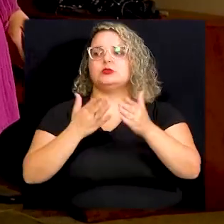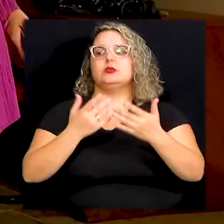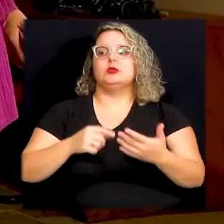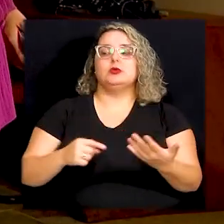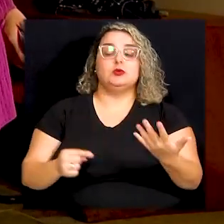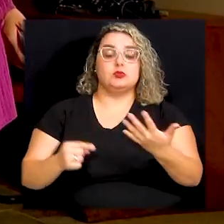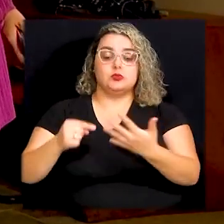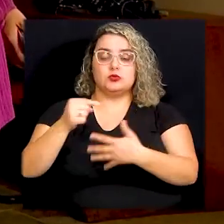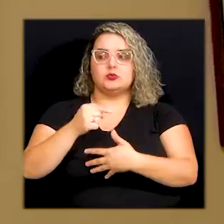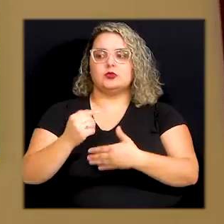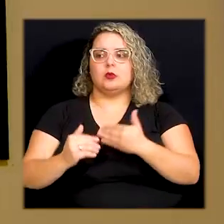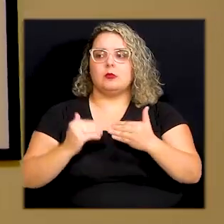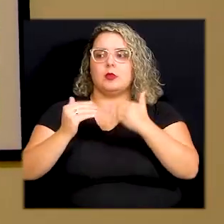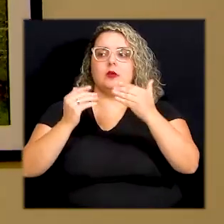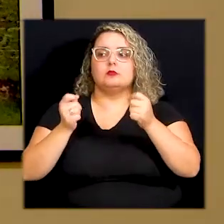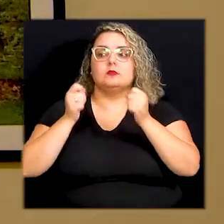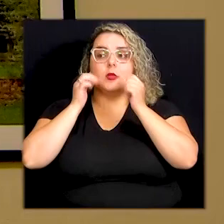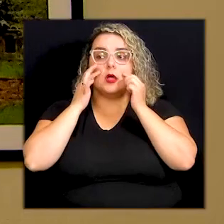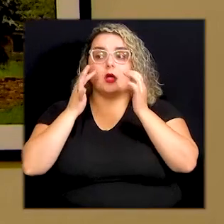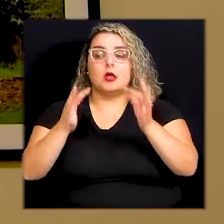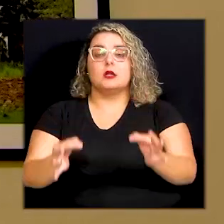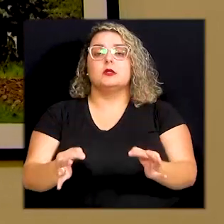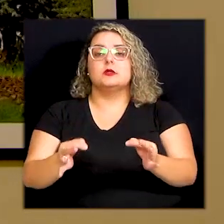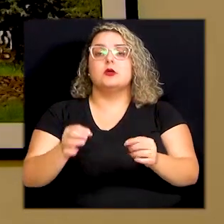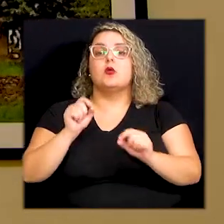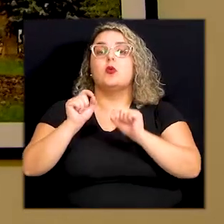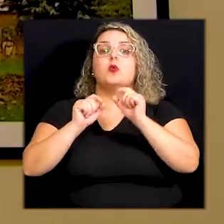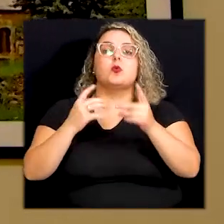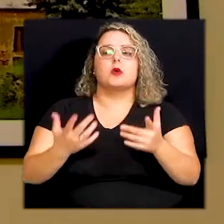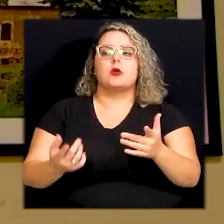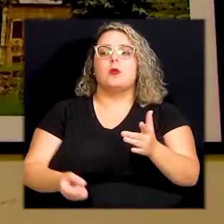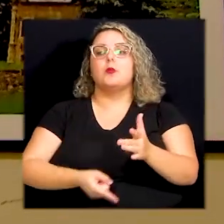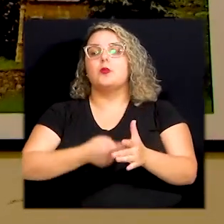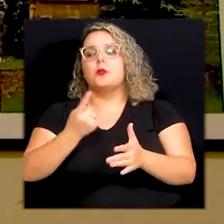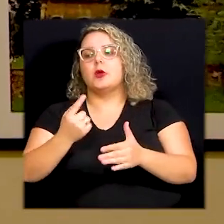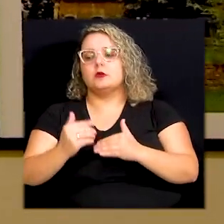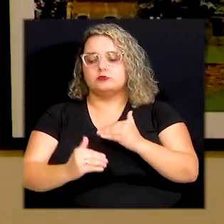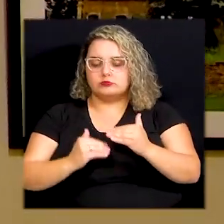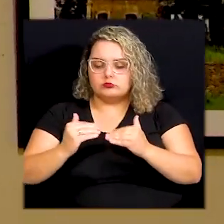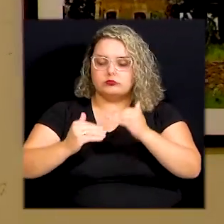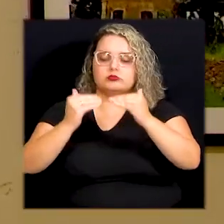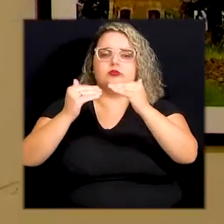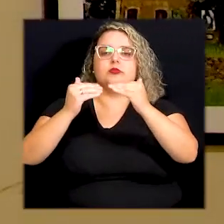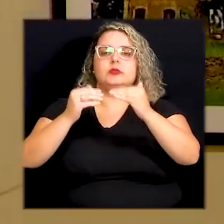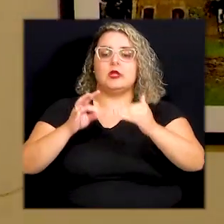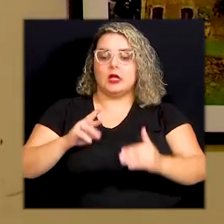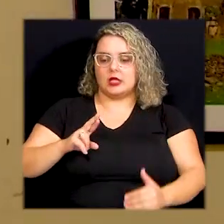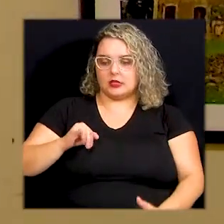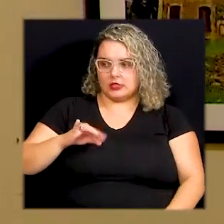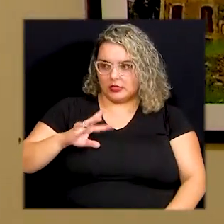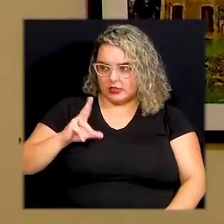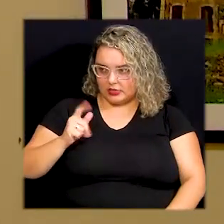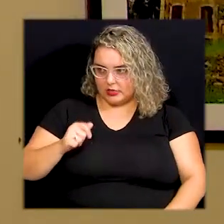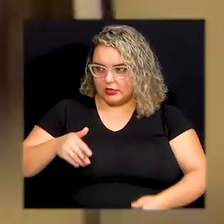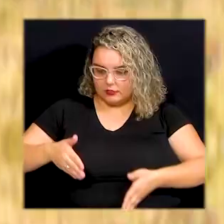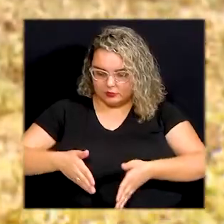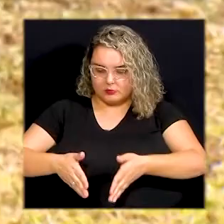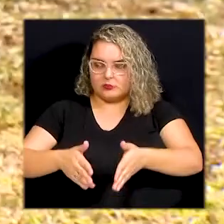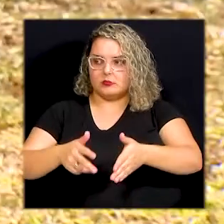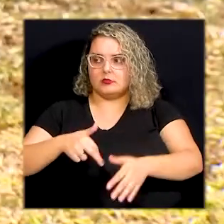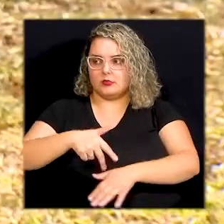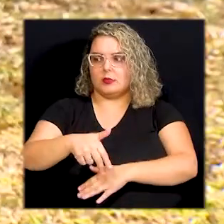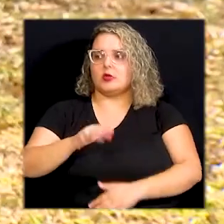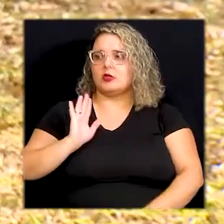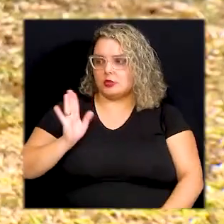Os primeiros tópicos que a gente está dando atenção são, primeiro, a construção mesmo da trilha, porque tem esse aspecto